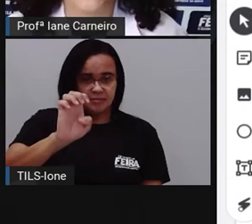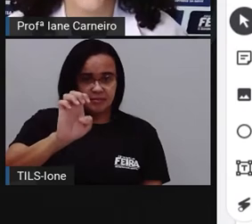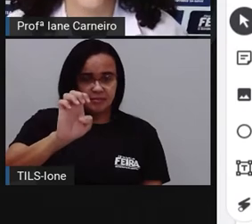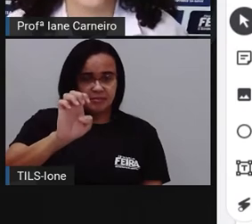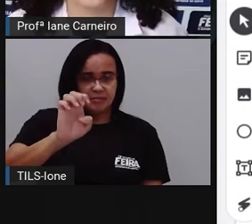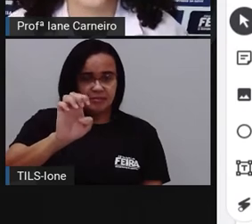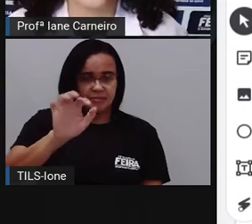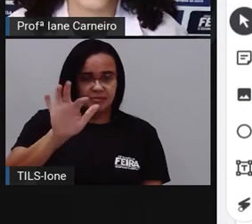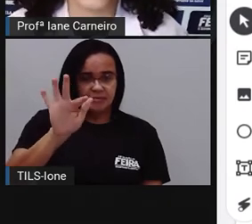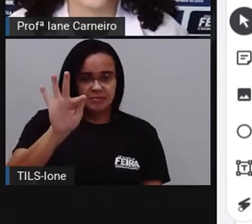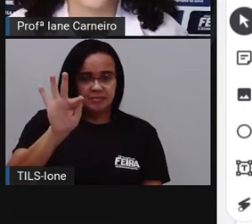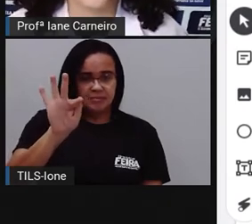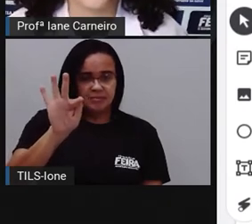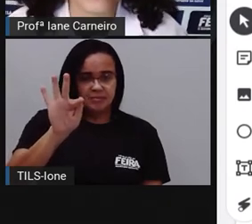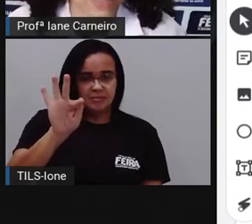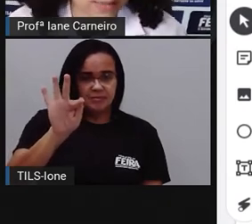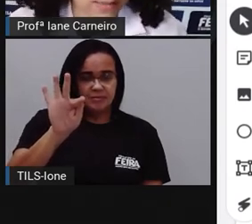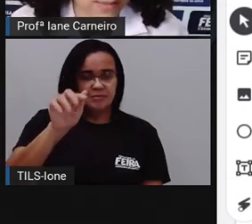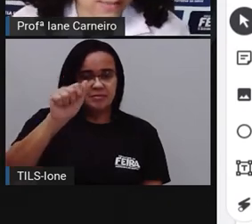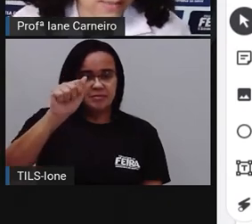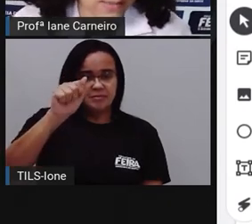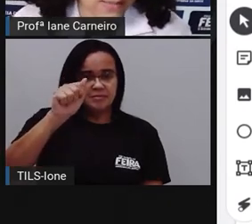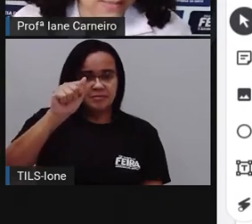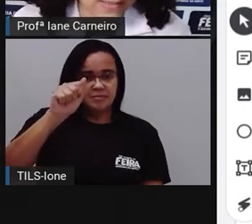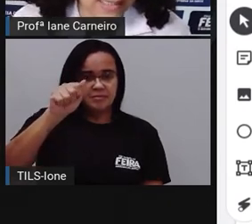Le. Fã. Fã.